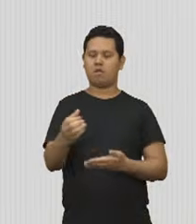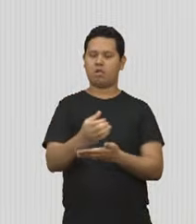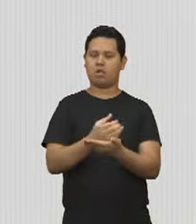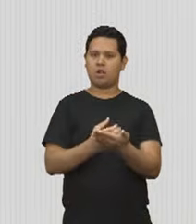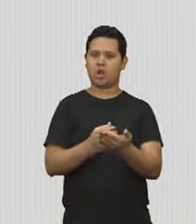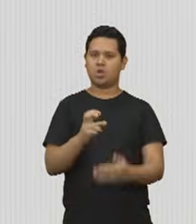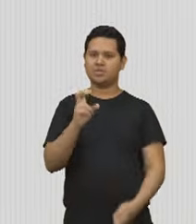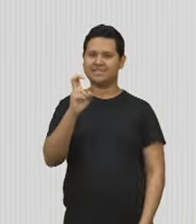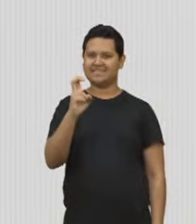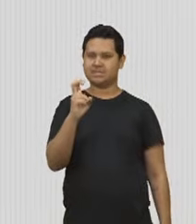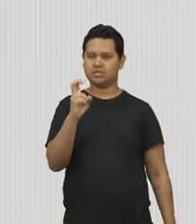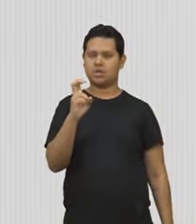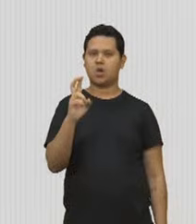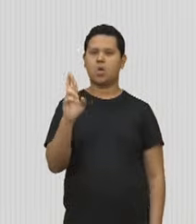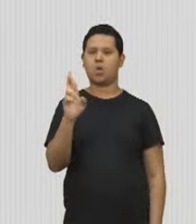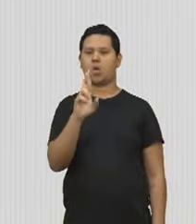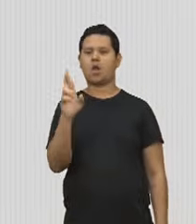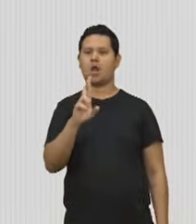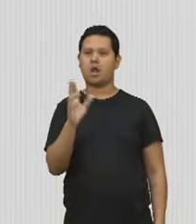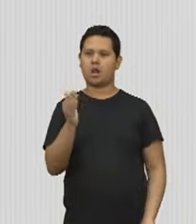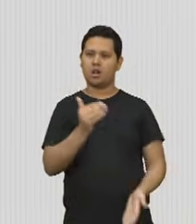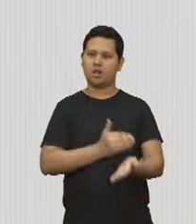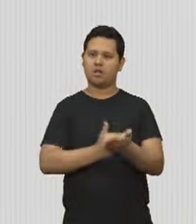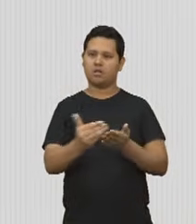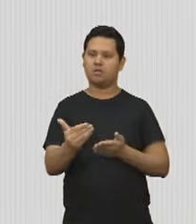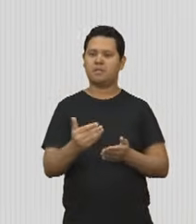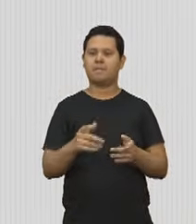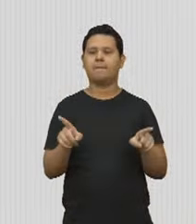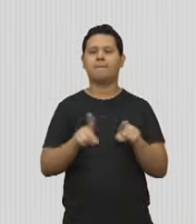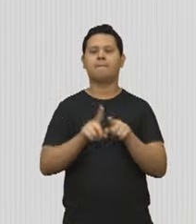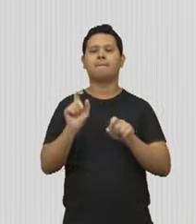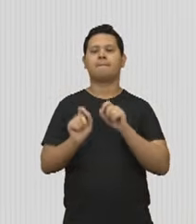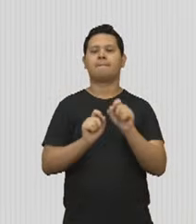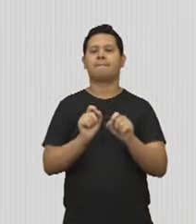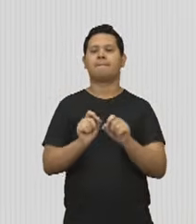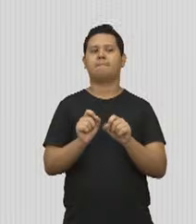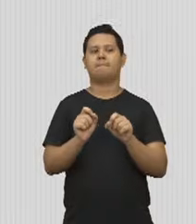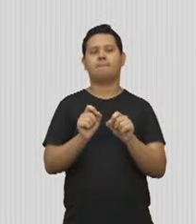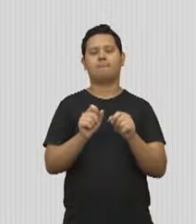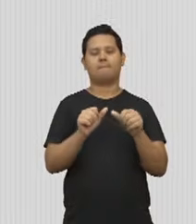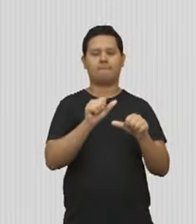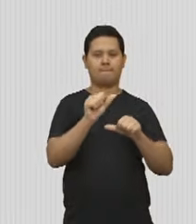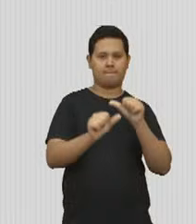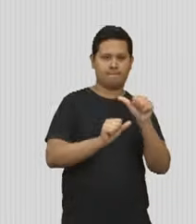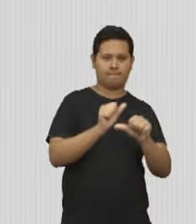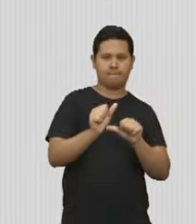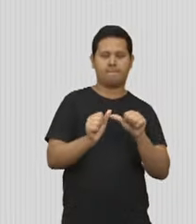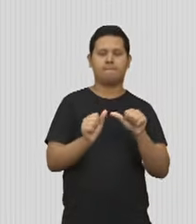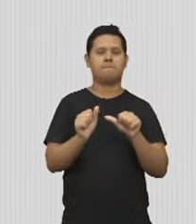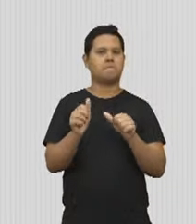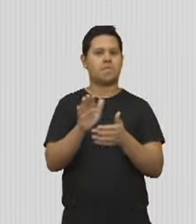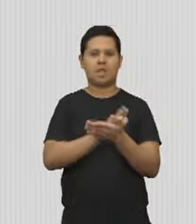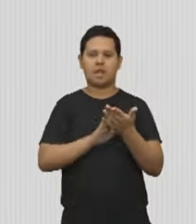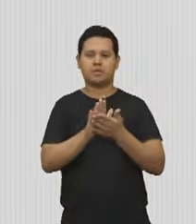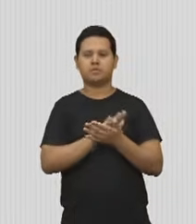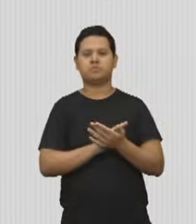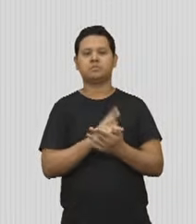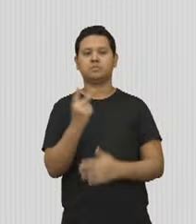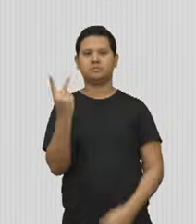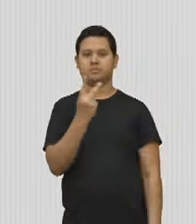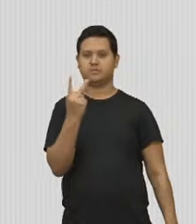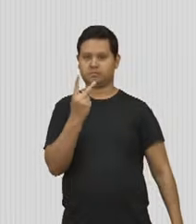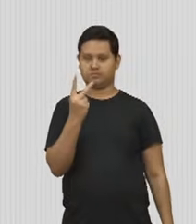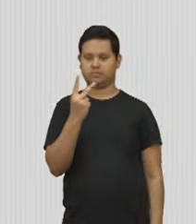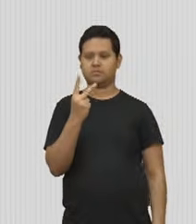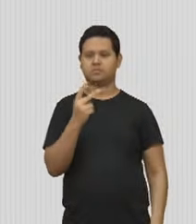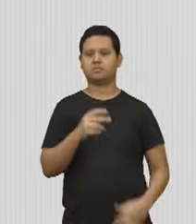R$ 5,00 por mês, vai continuar. Então, nesse caso, com essa reforma, não muda nada. Segundo ponto a ser